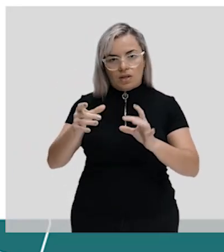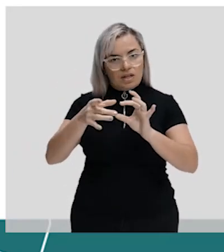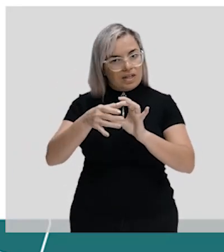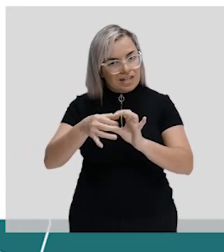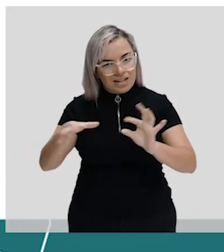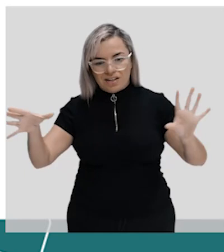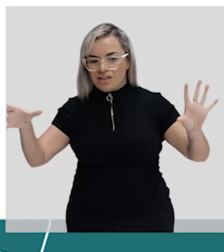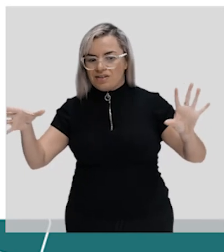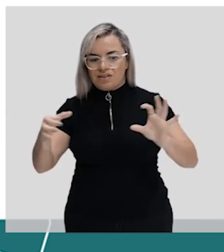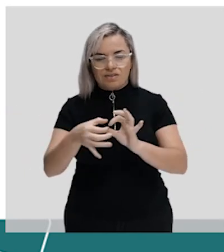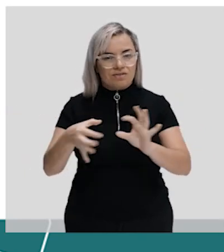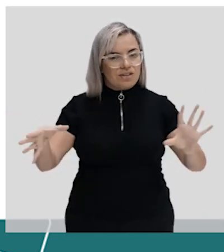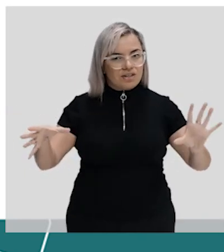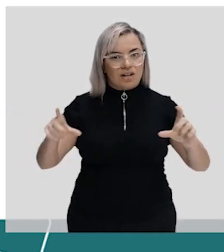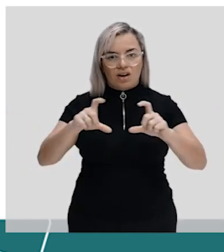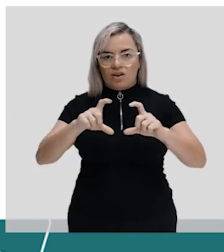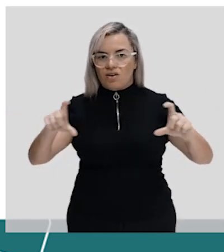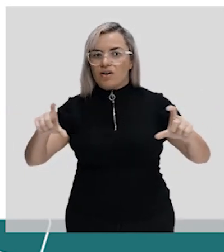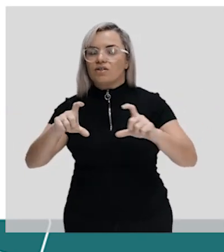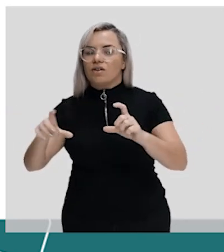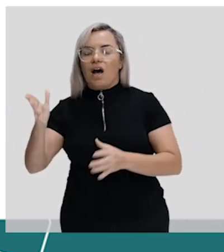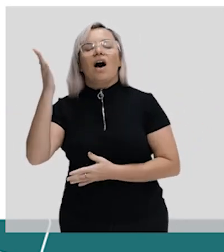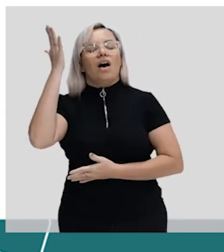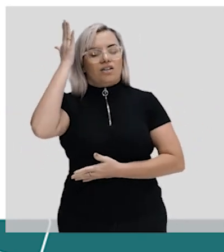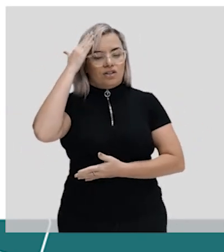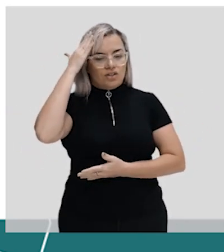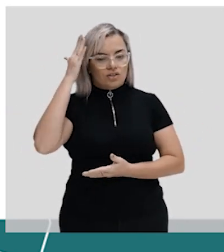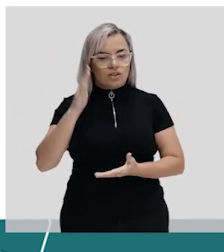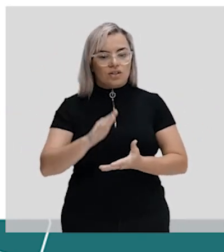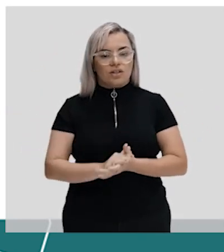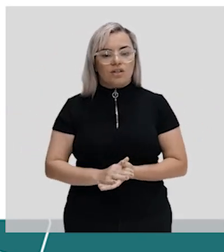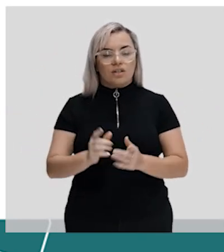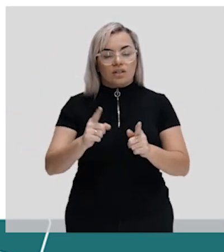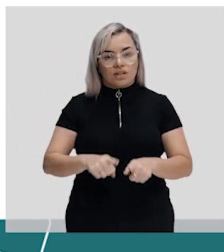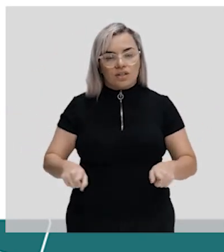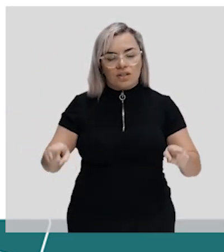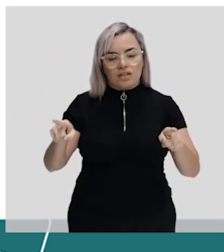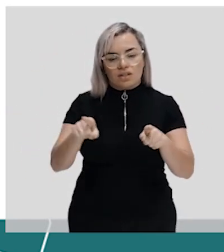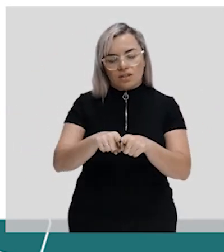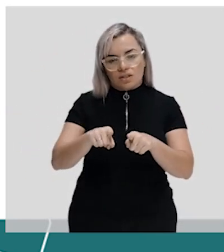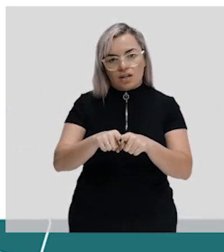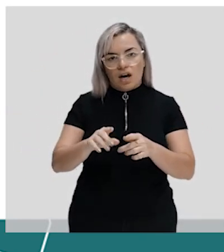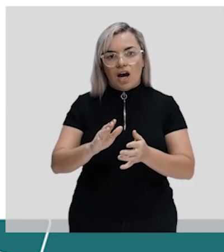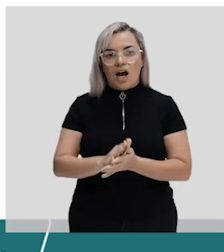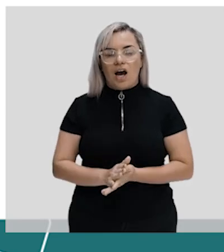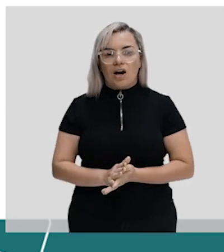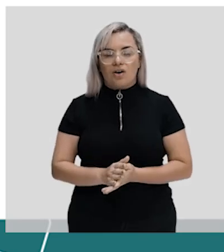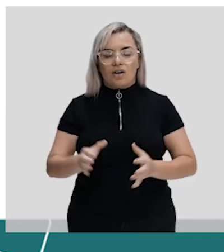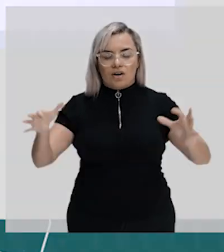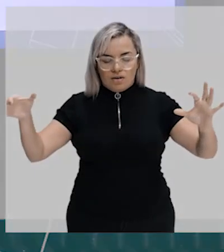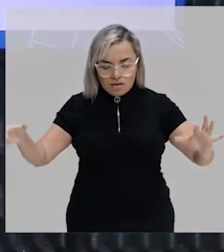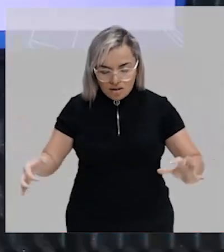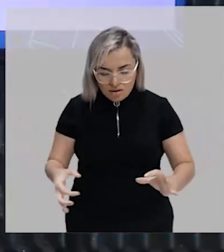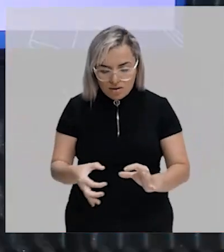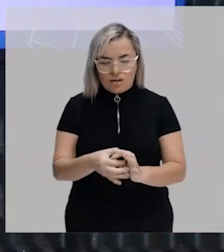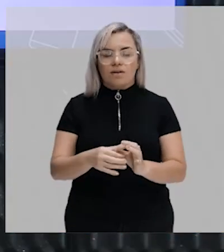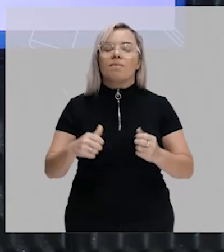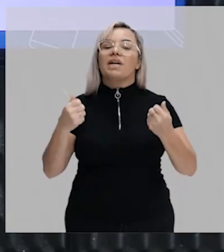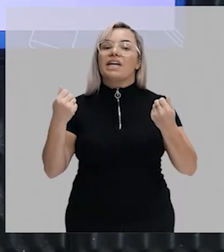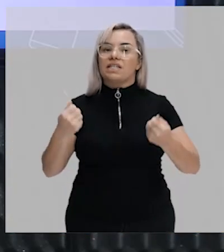subordinantes. Coordinantes, nós já vimos na aula passada. E subordinantes, você também pode